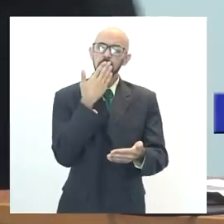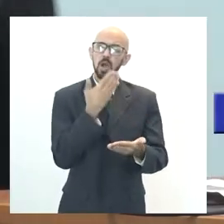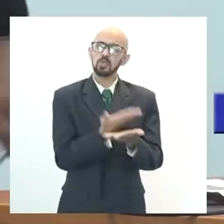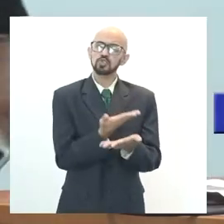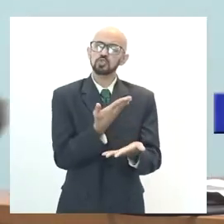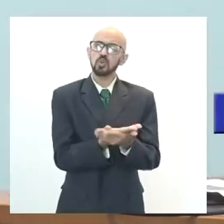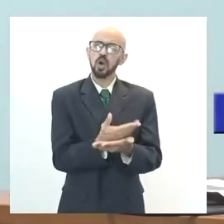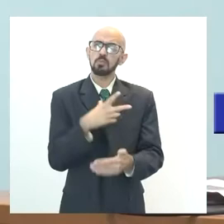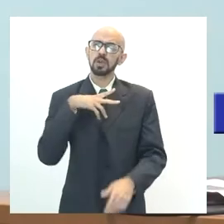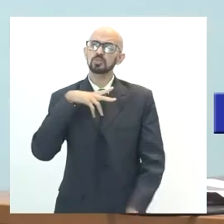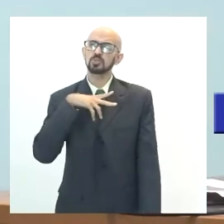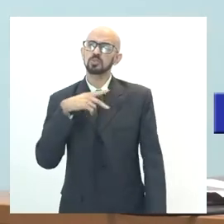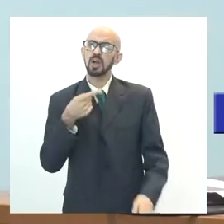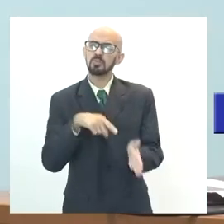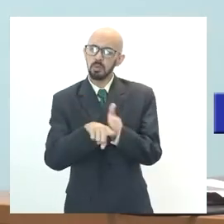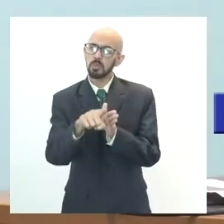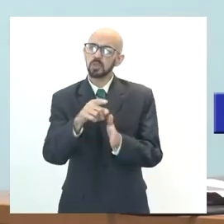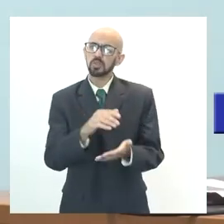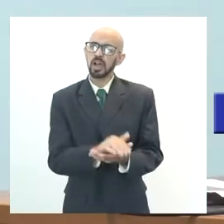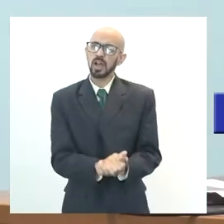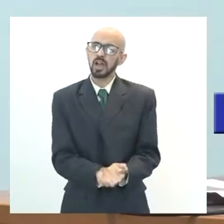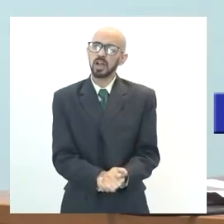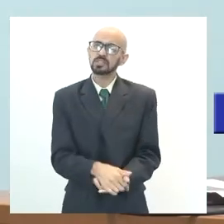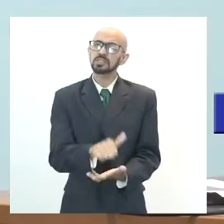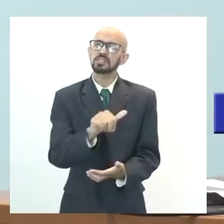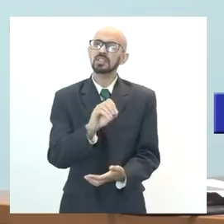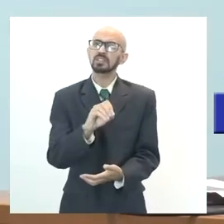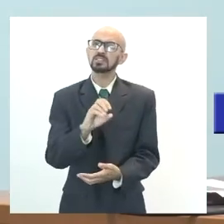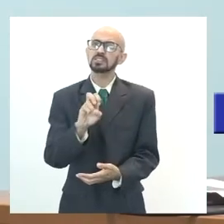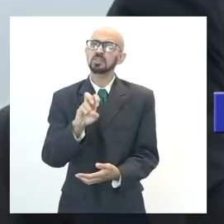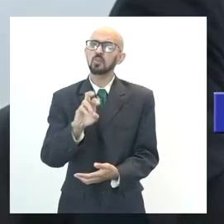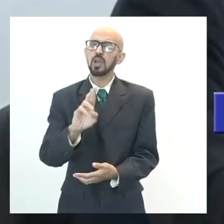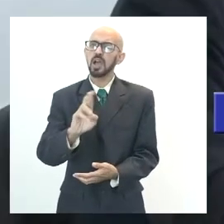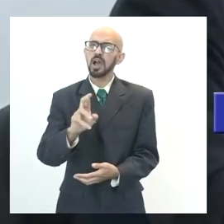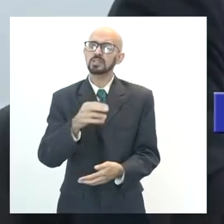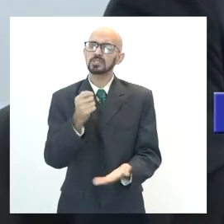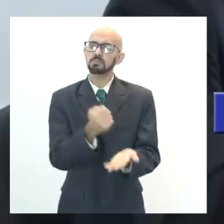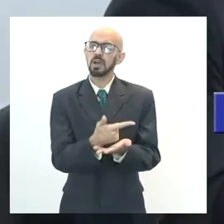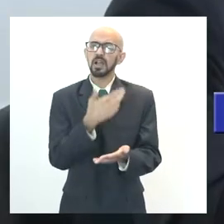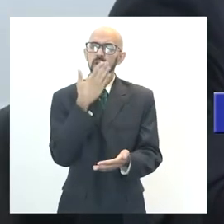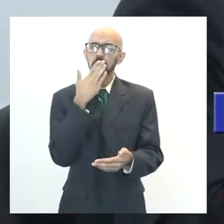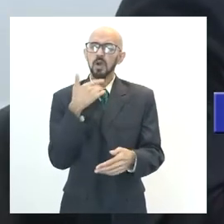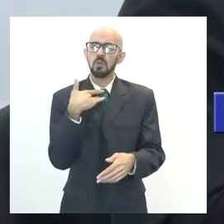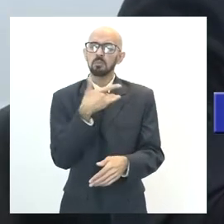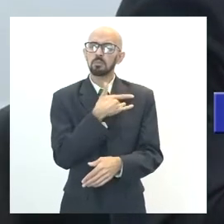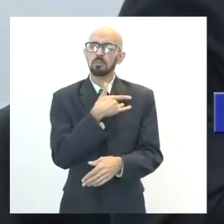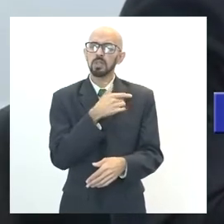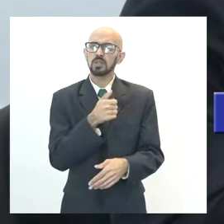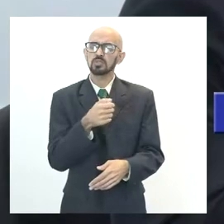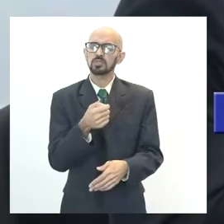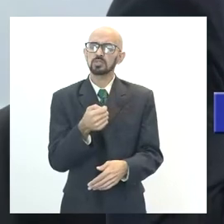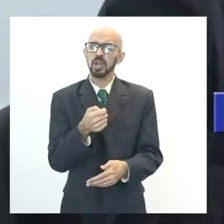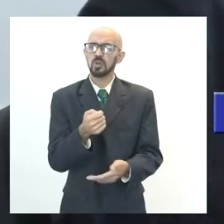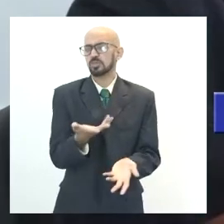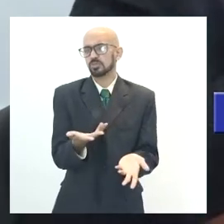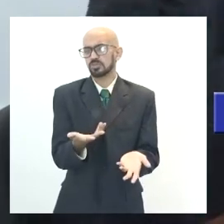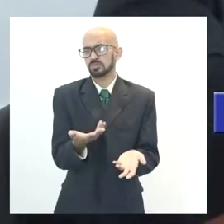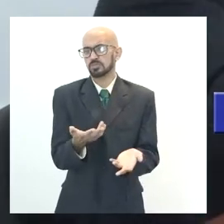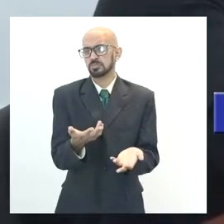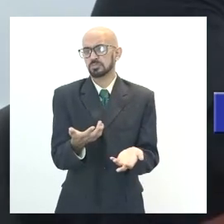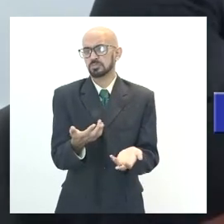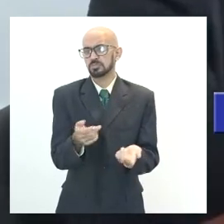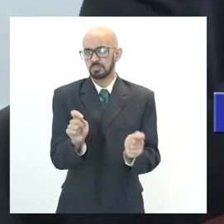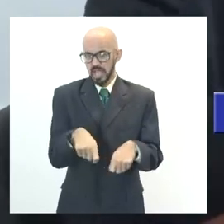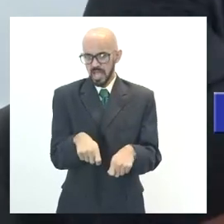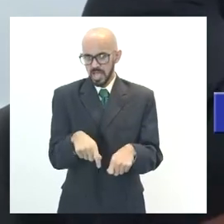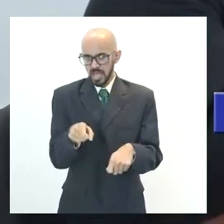105 per capita na saúde paga que plano de saúde Então essa conta não fecha você vai botar o